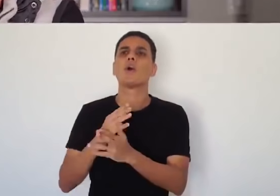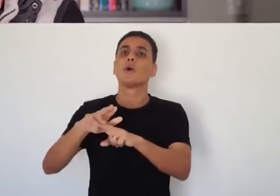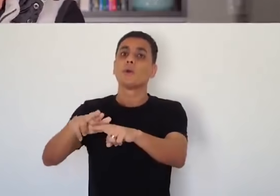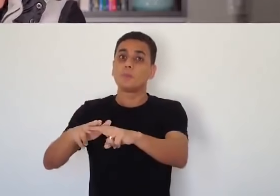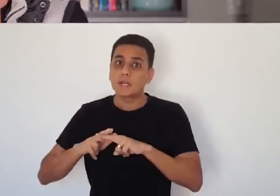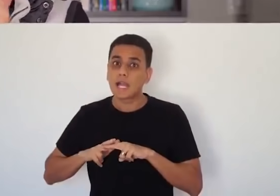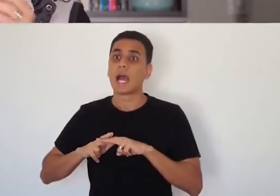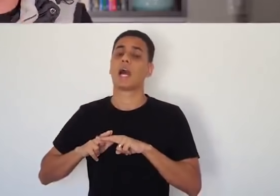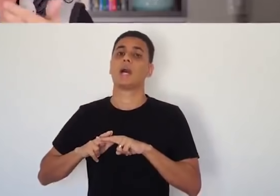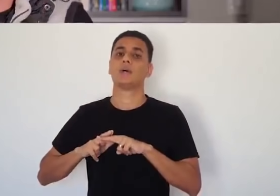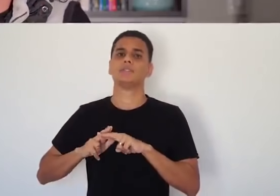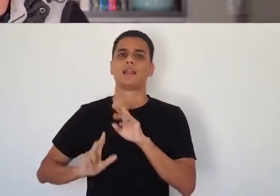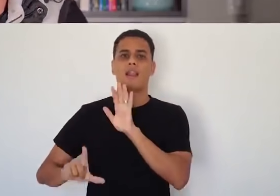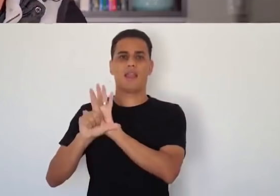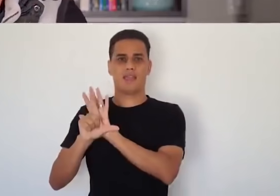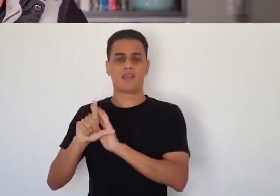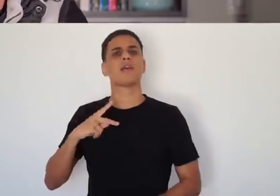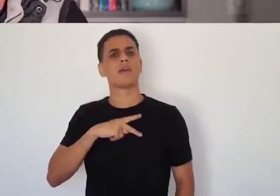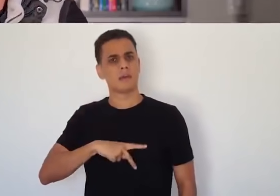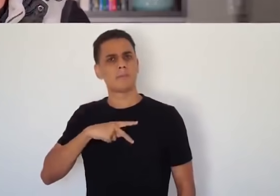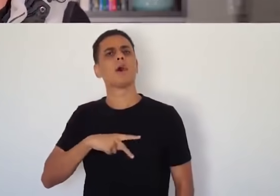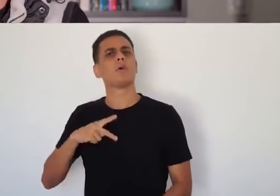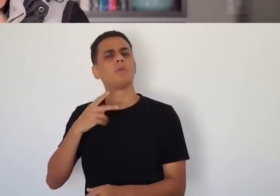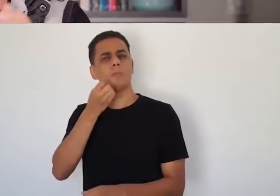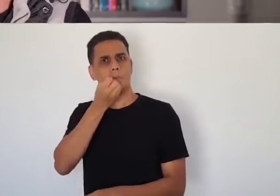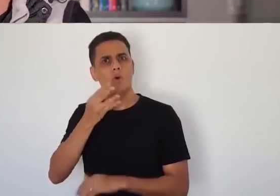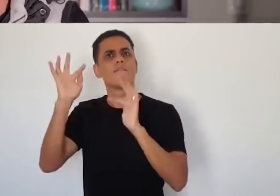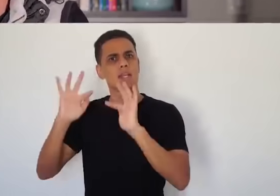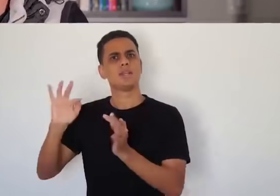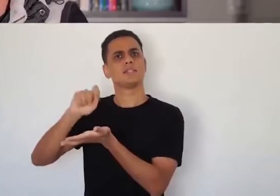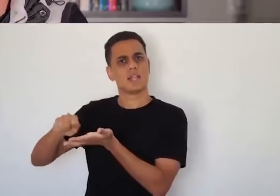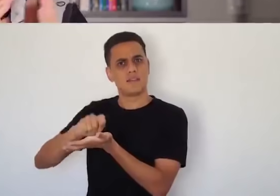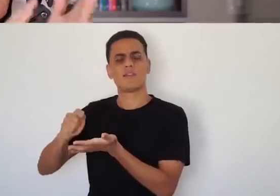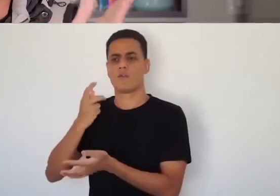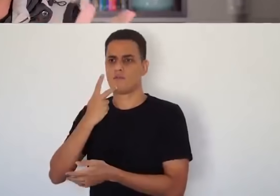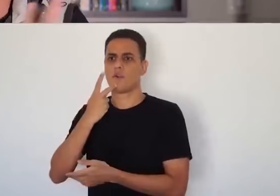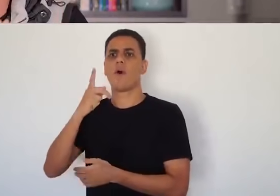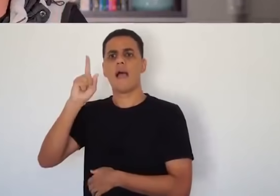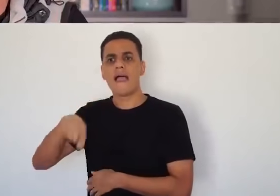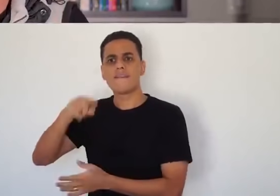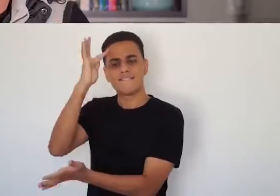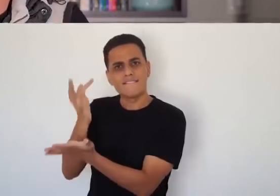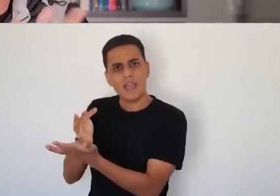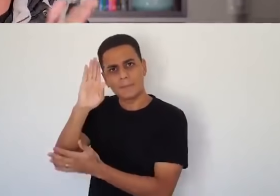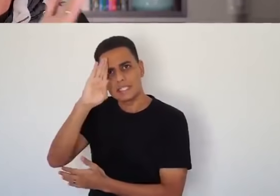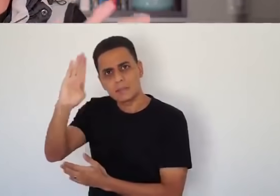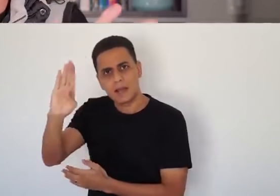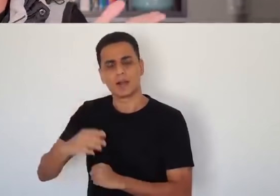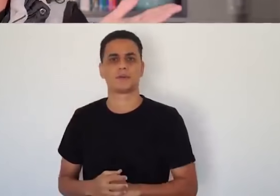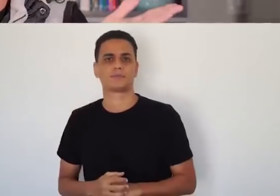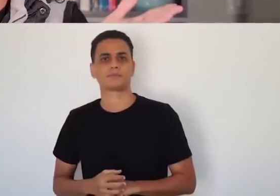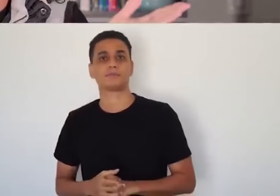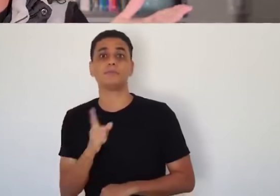das obras na vida cristã como uma manifestação dessa fé. E aqui eu queria explicar que tanto um